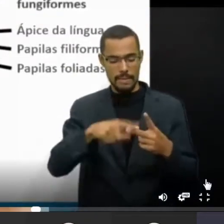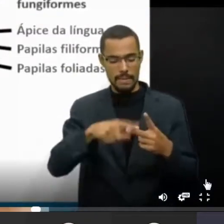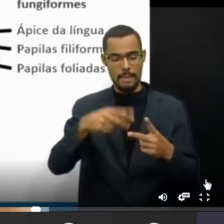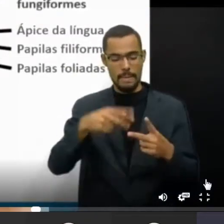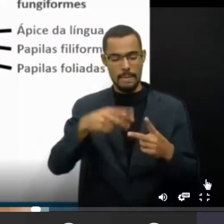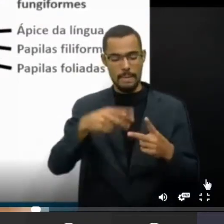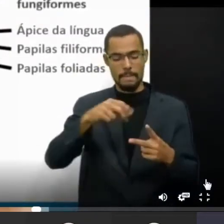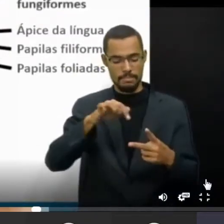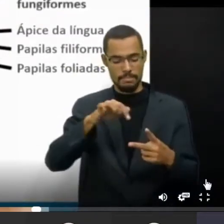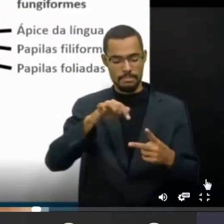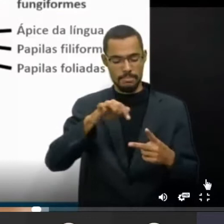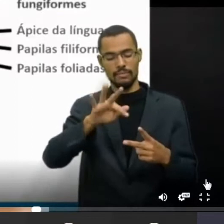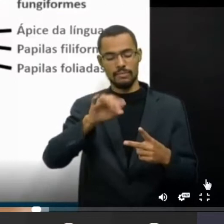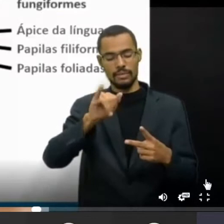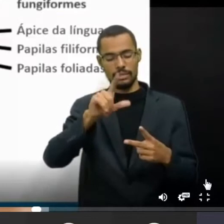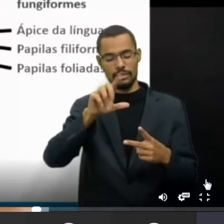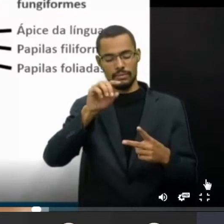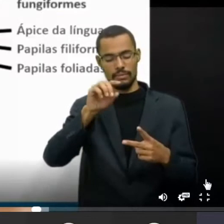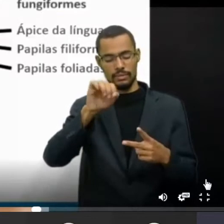papilas filiformes,